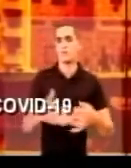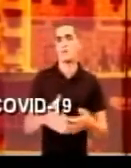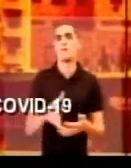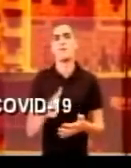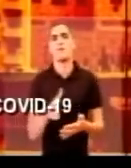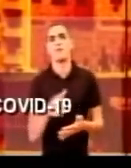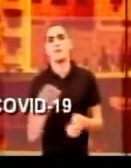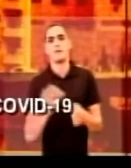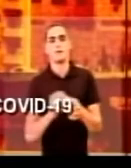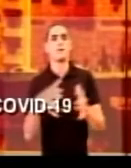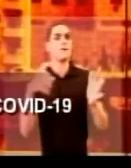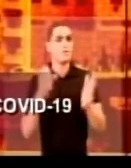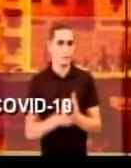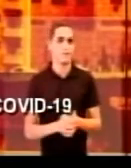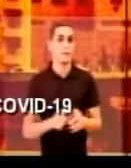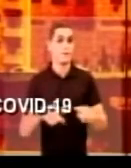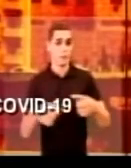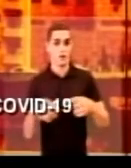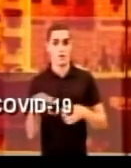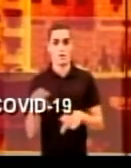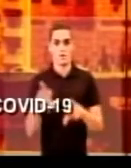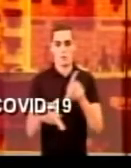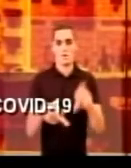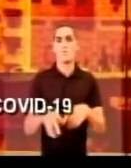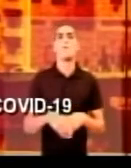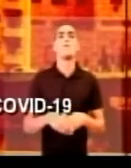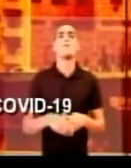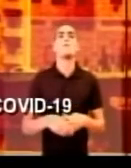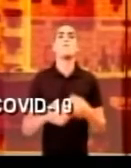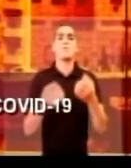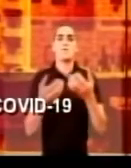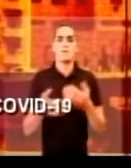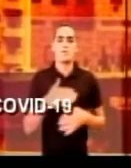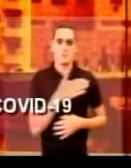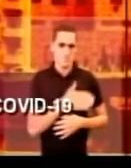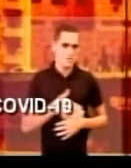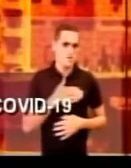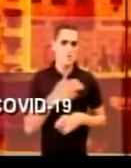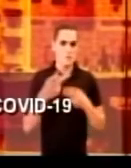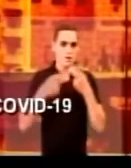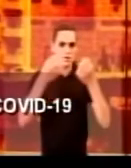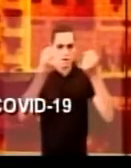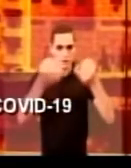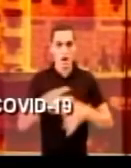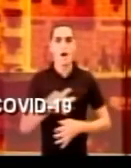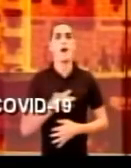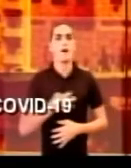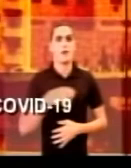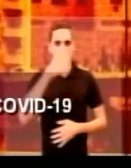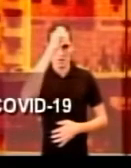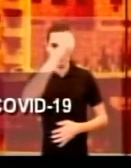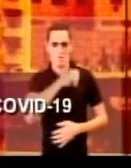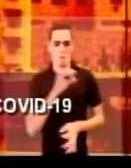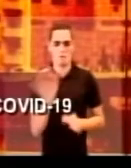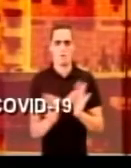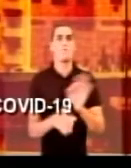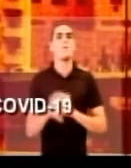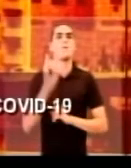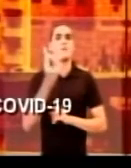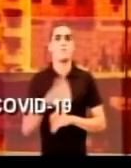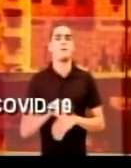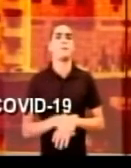era isso que a gente tinha para colocar. Eu acho que Rio Preto está preparado e estamos aguardando